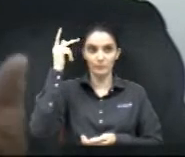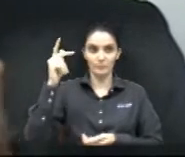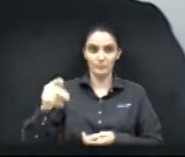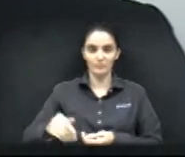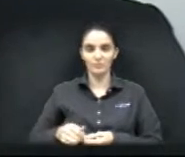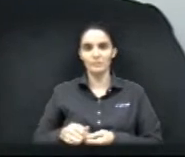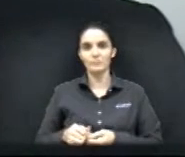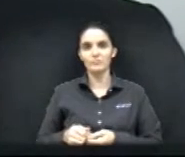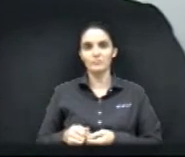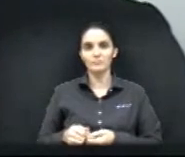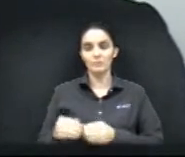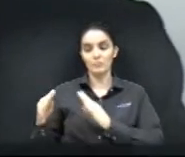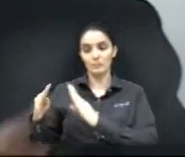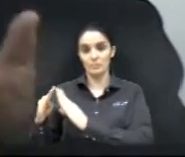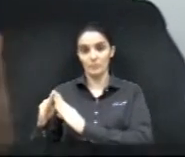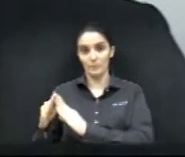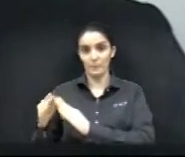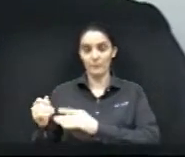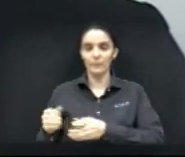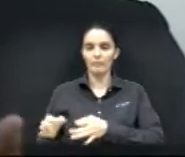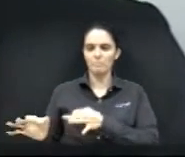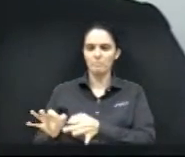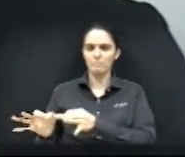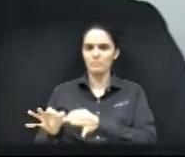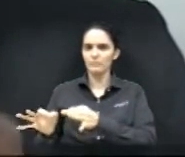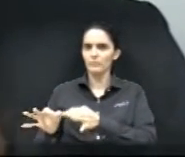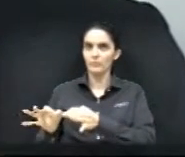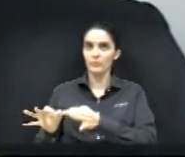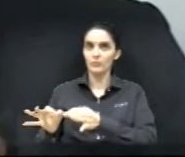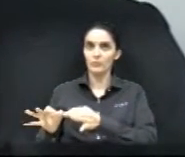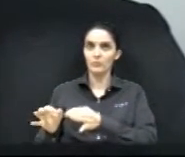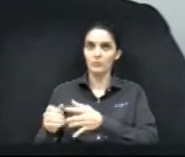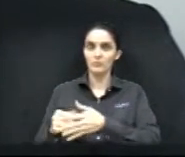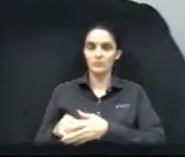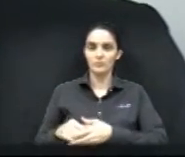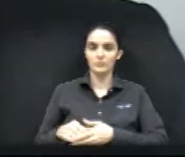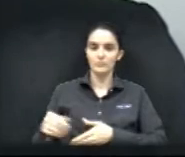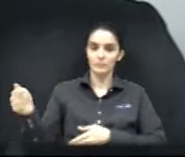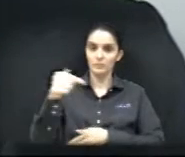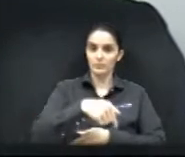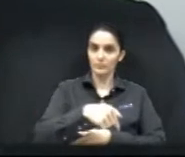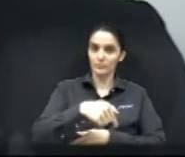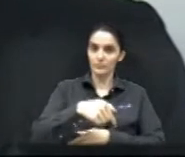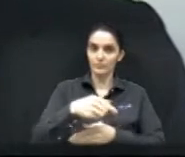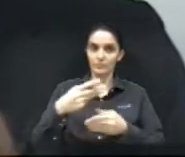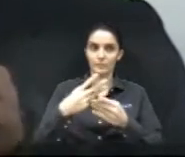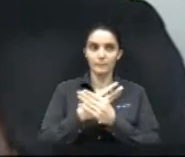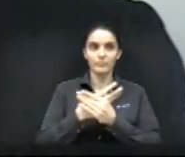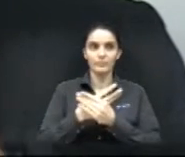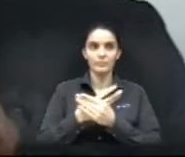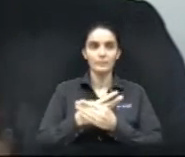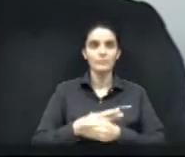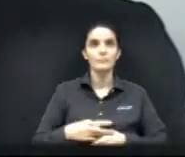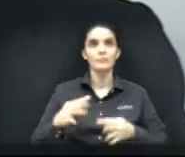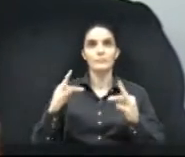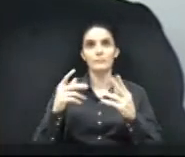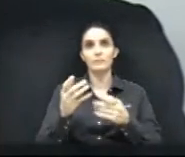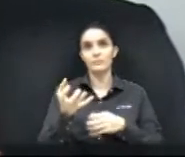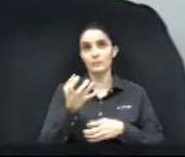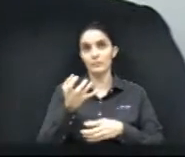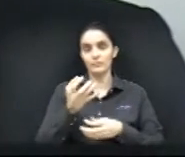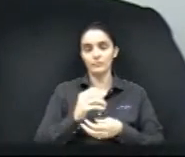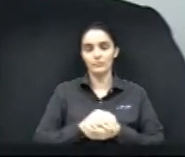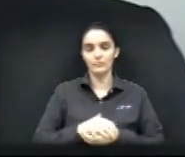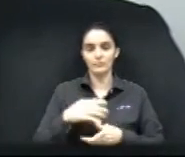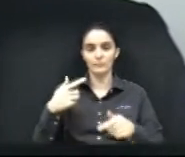moradores que lá moram e outros de outras cidades, para vir a esta casa, o dia que qualquer coisa for discutir